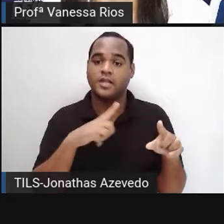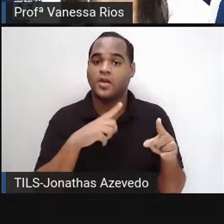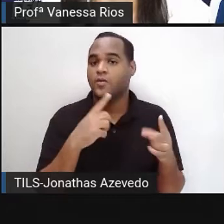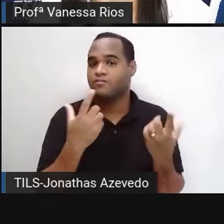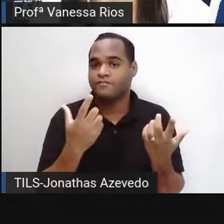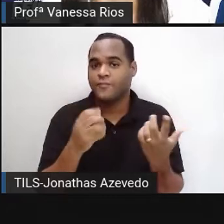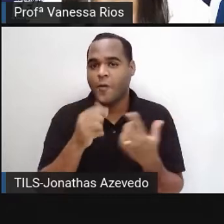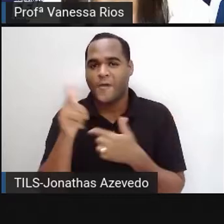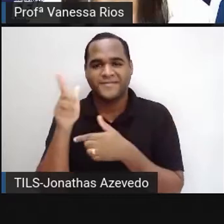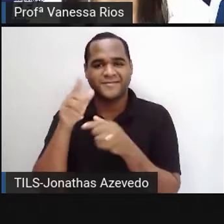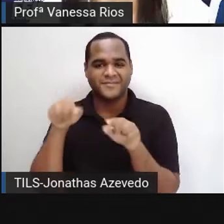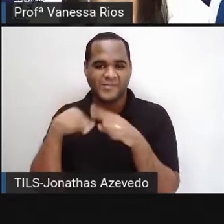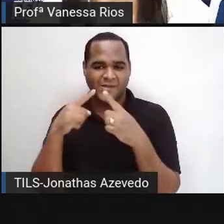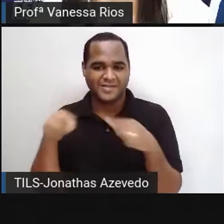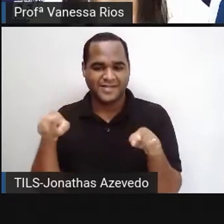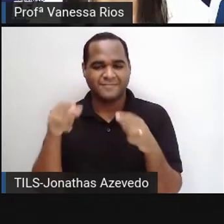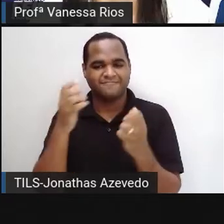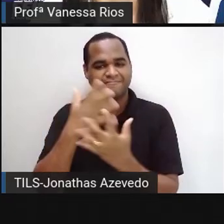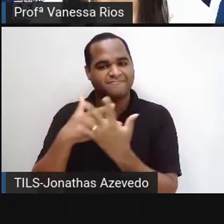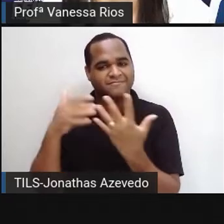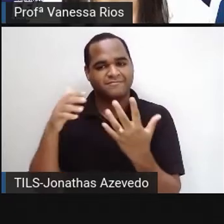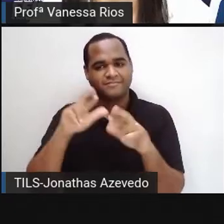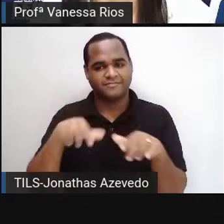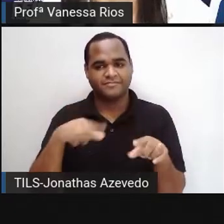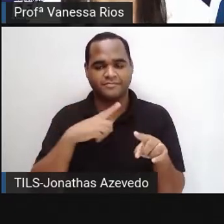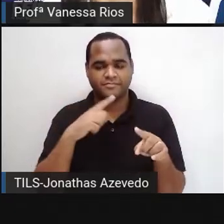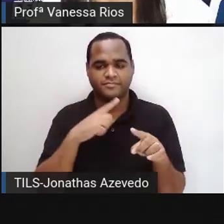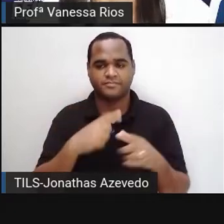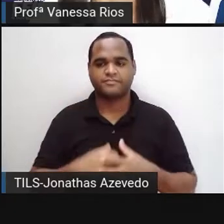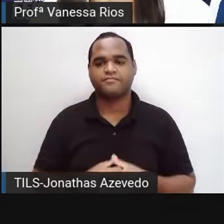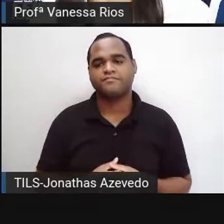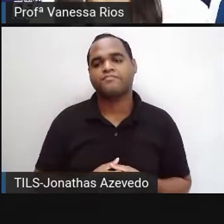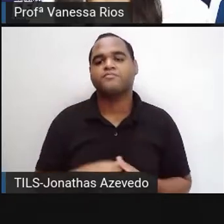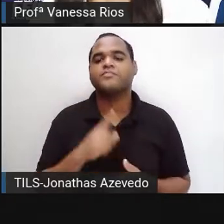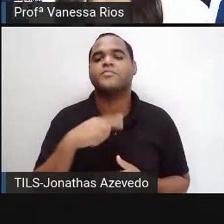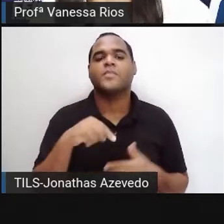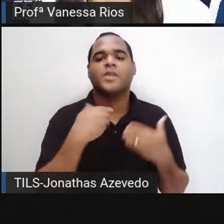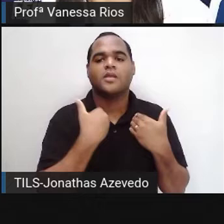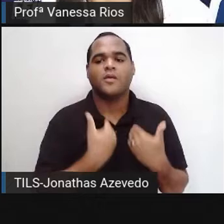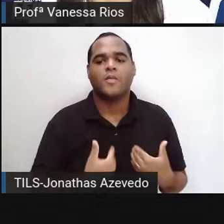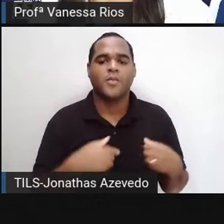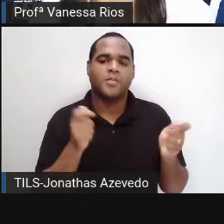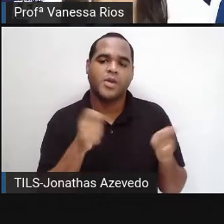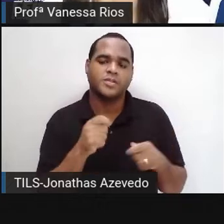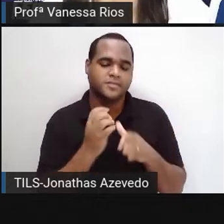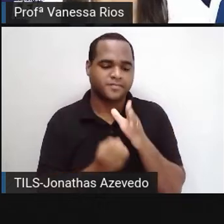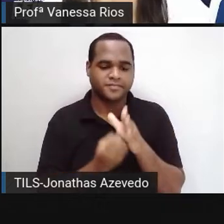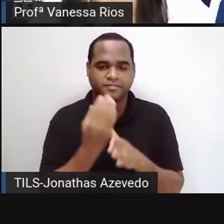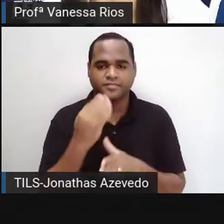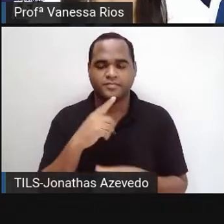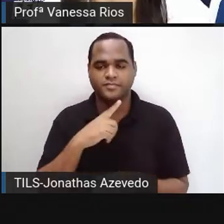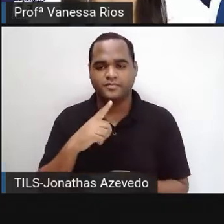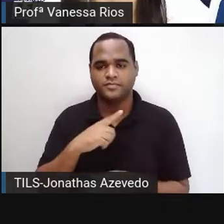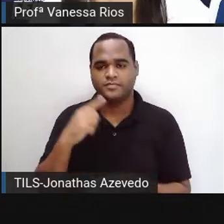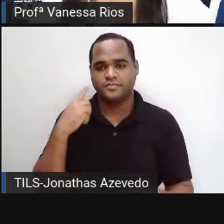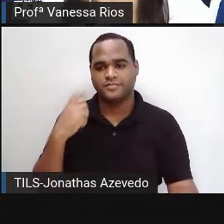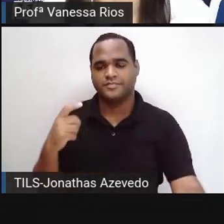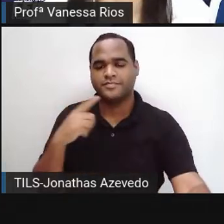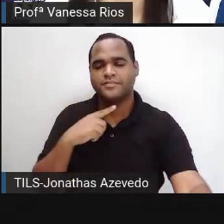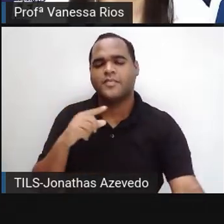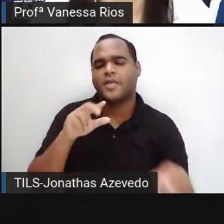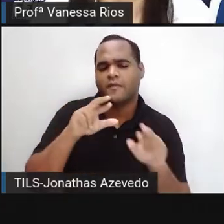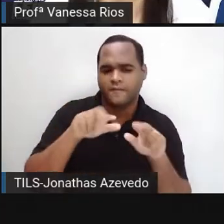algumas músicas. E aí o nosso corpo, então, ele pode produzir diversos tipos de sons que podem